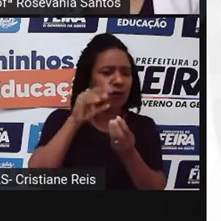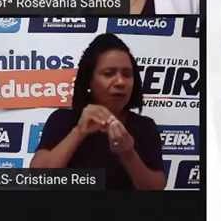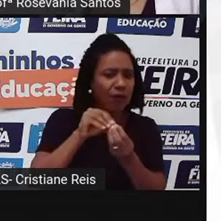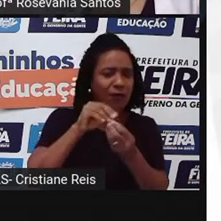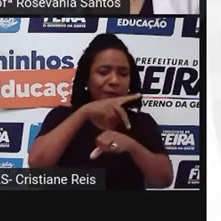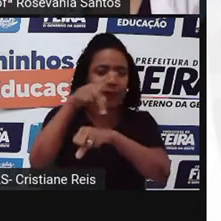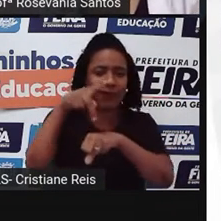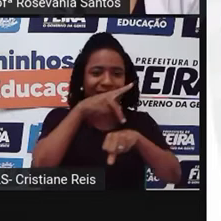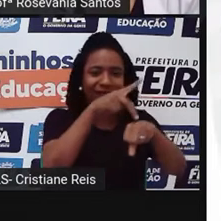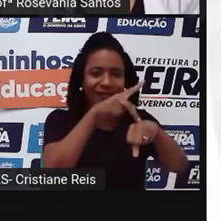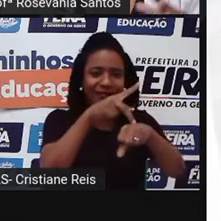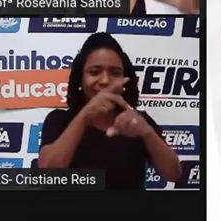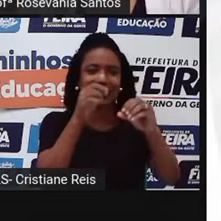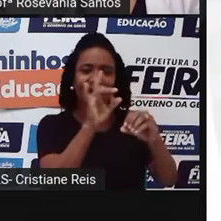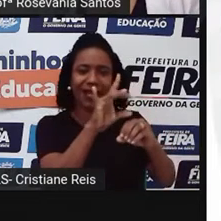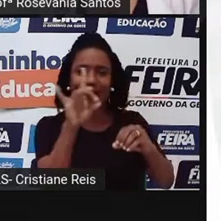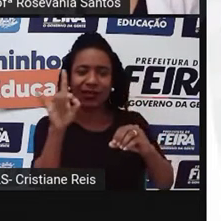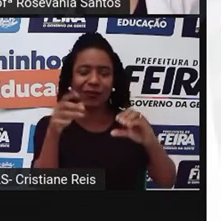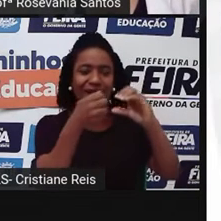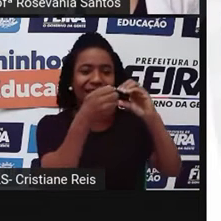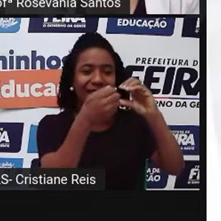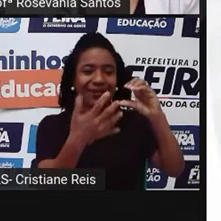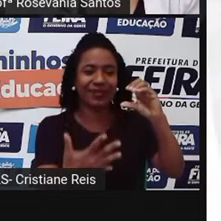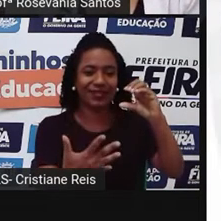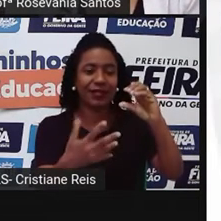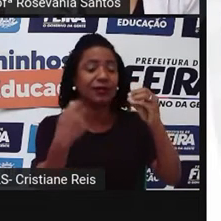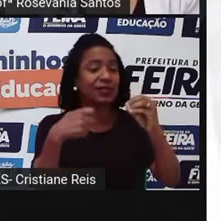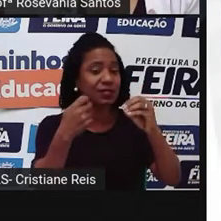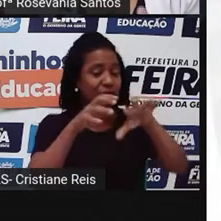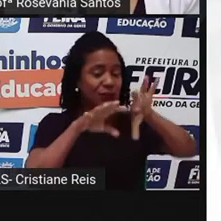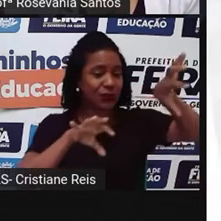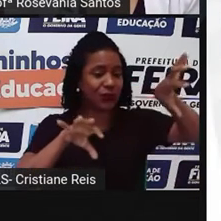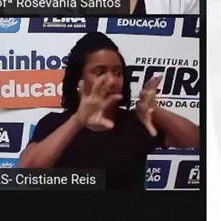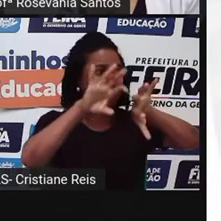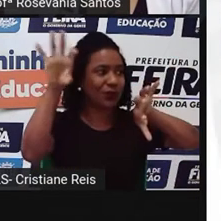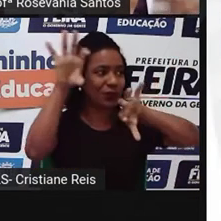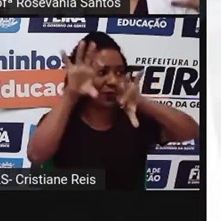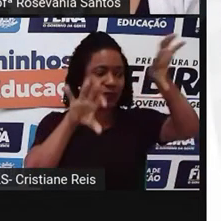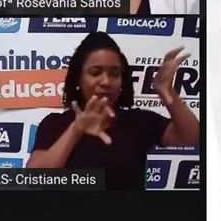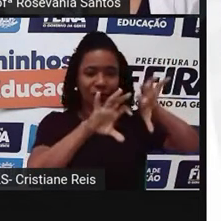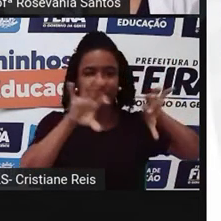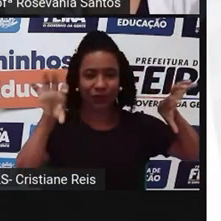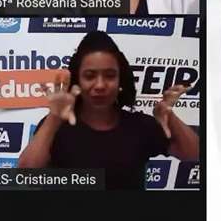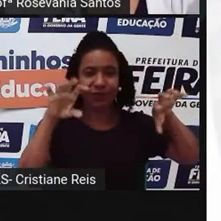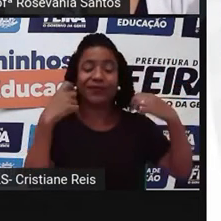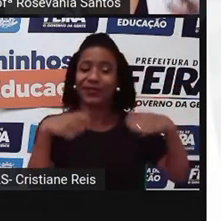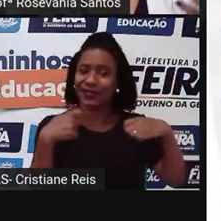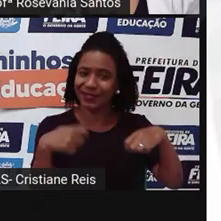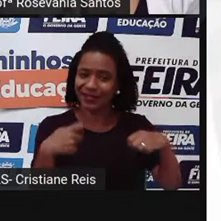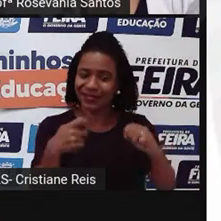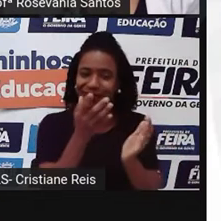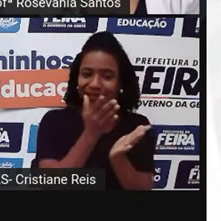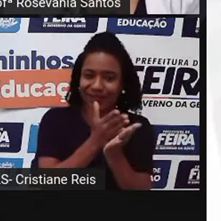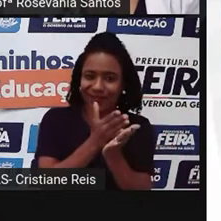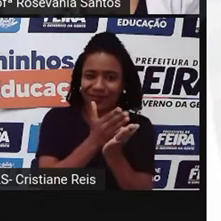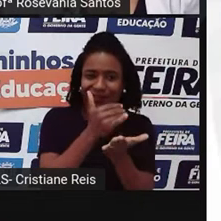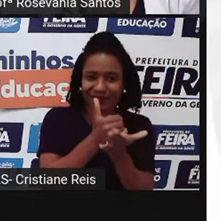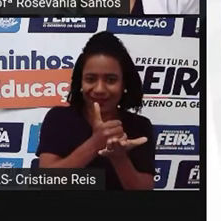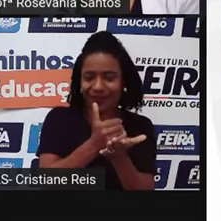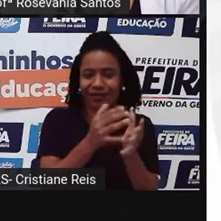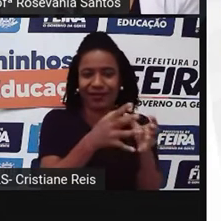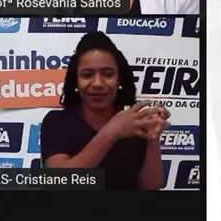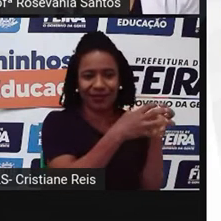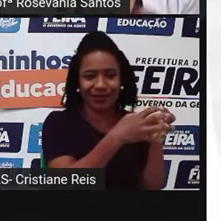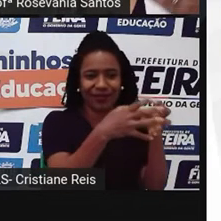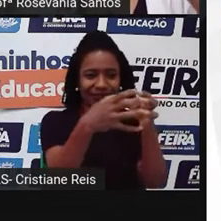países, que eu entenda essas características, eu preciso regionalizar, ou seja, eu preciso dividir, formar pequenos